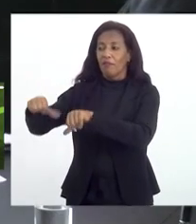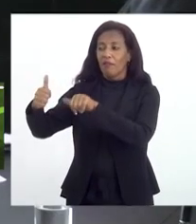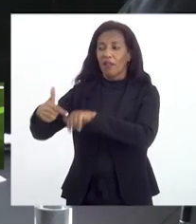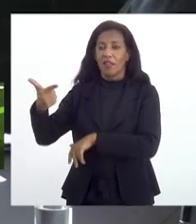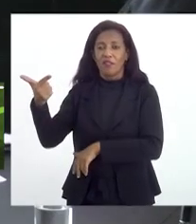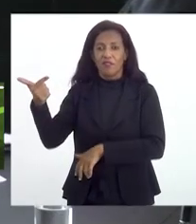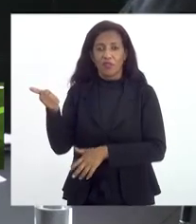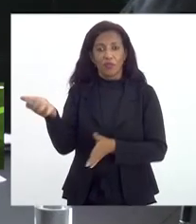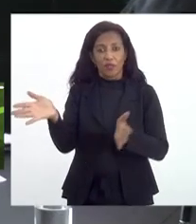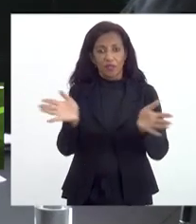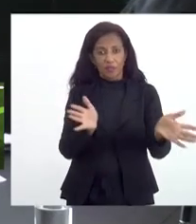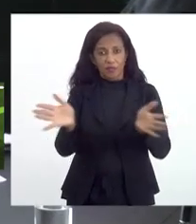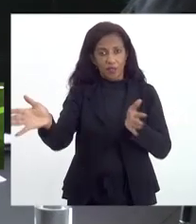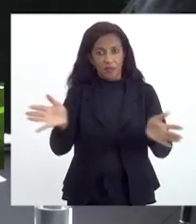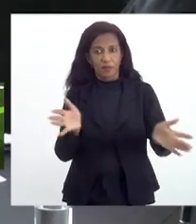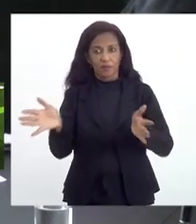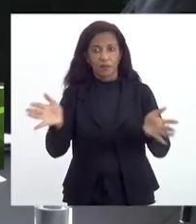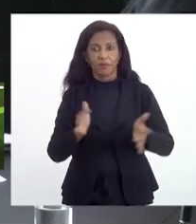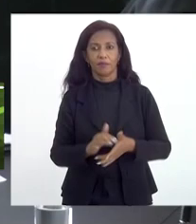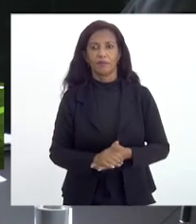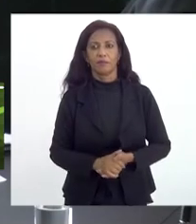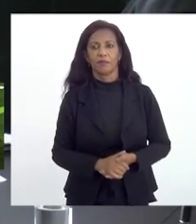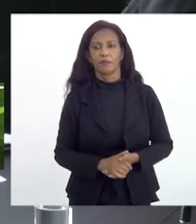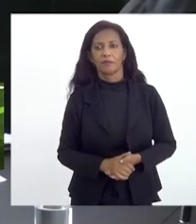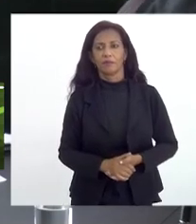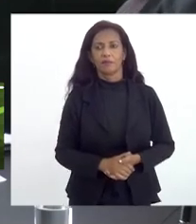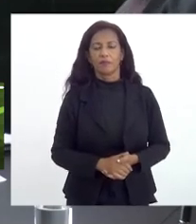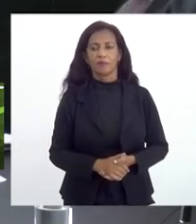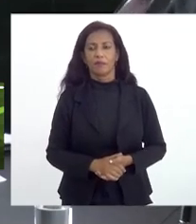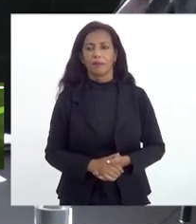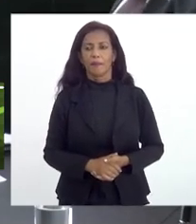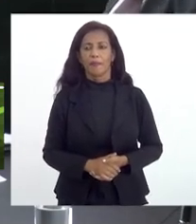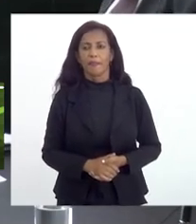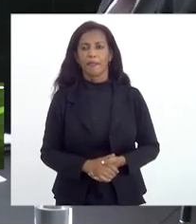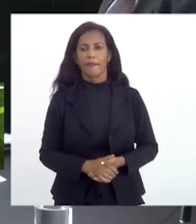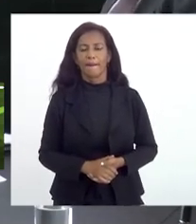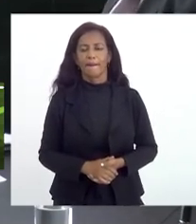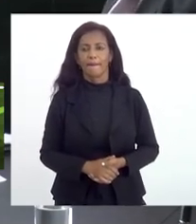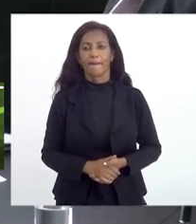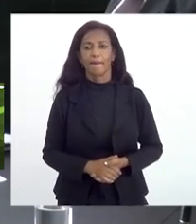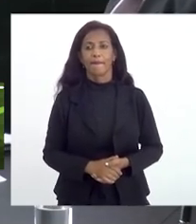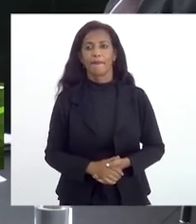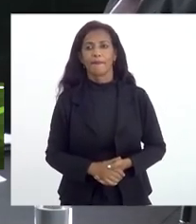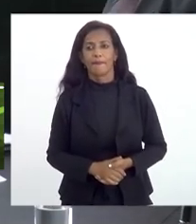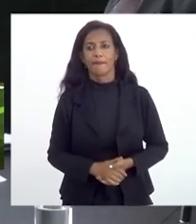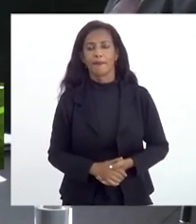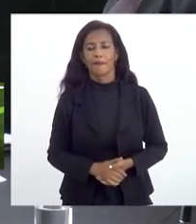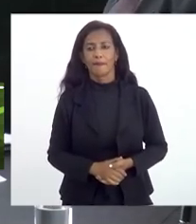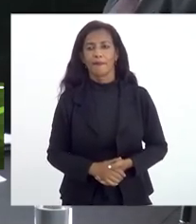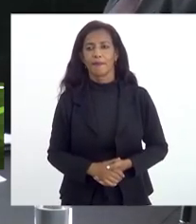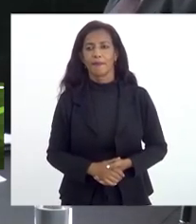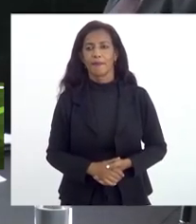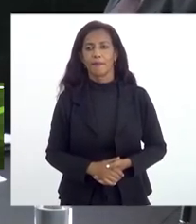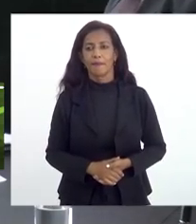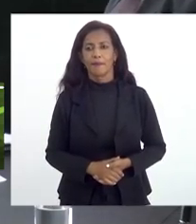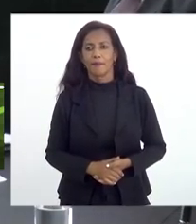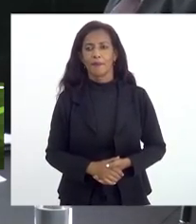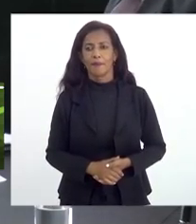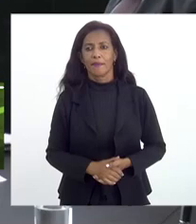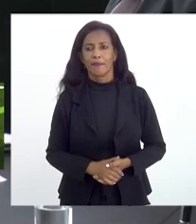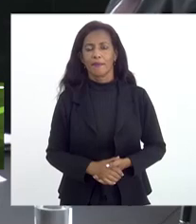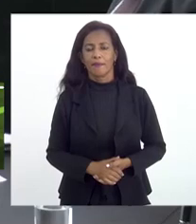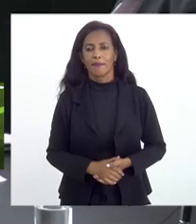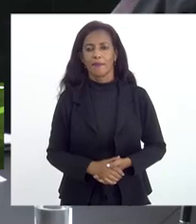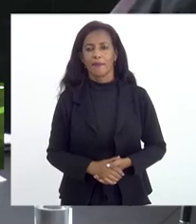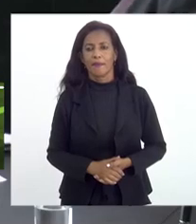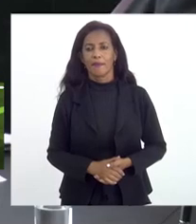flexibilidade. a minha emenda 43 é exatamente nesse sentido. A 43, que é anterior a 76. Já, Valdeca. Então, primeira questão da